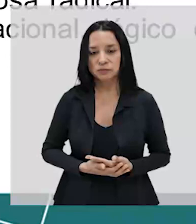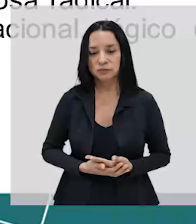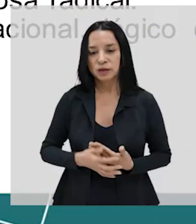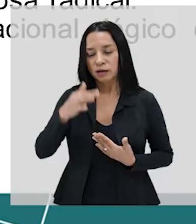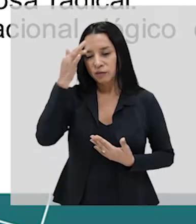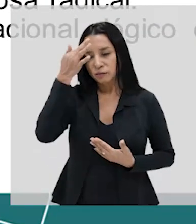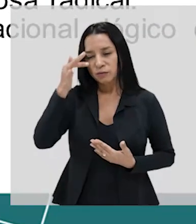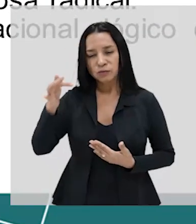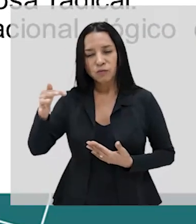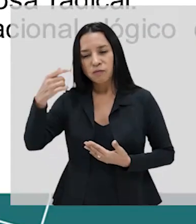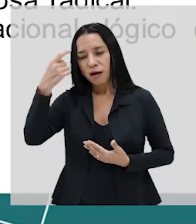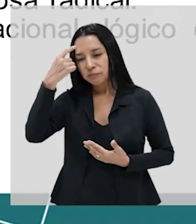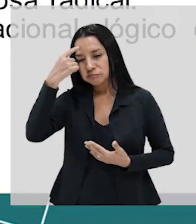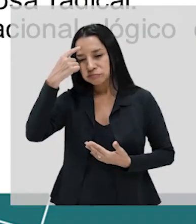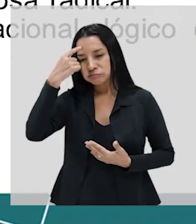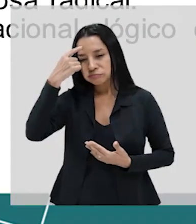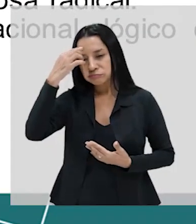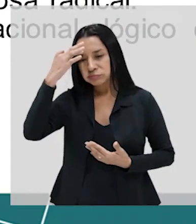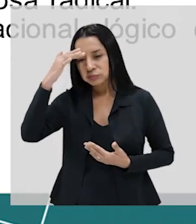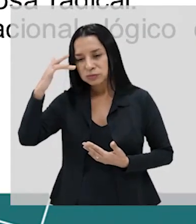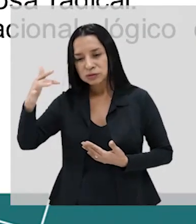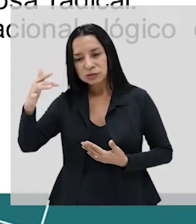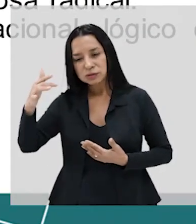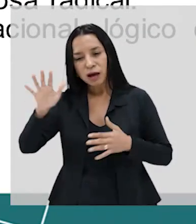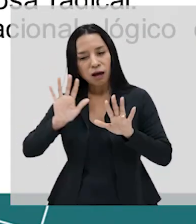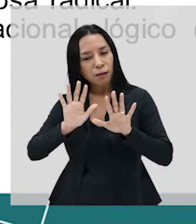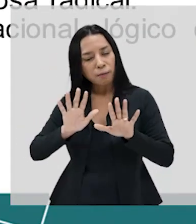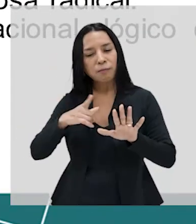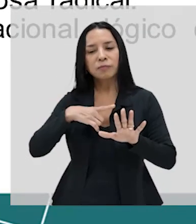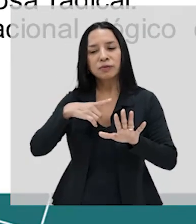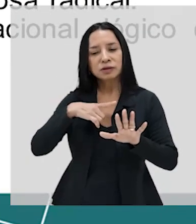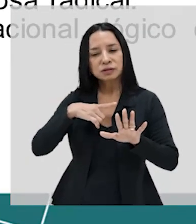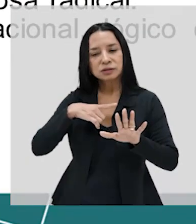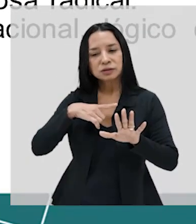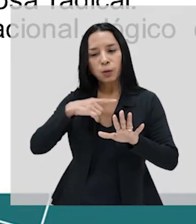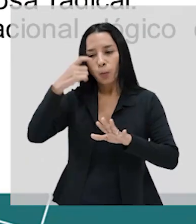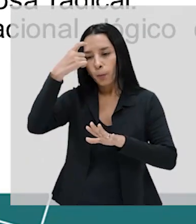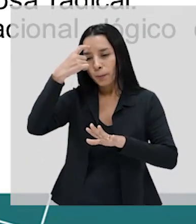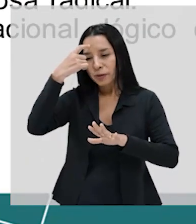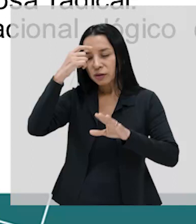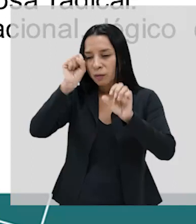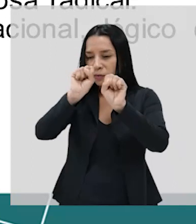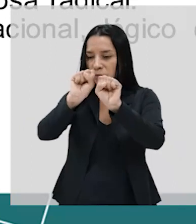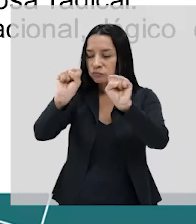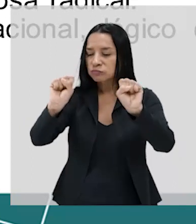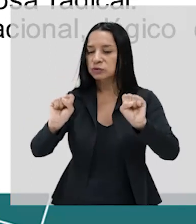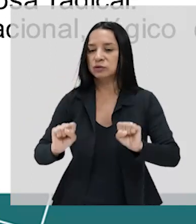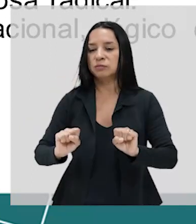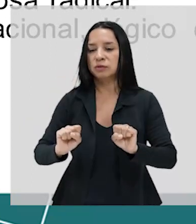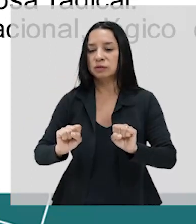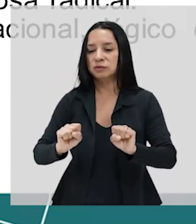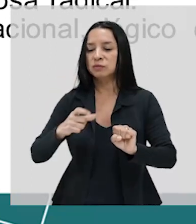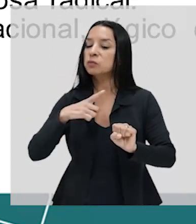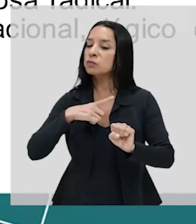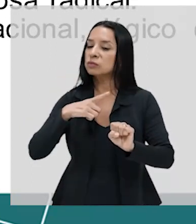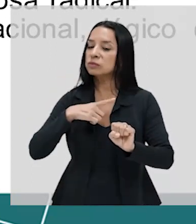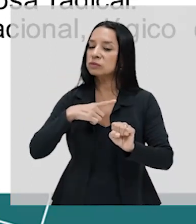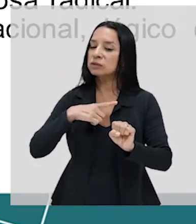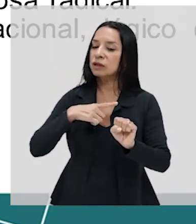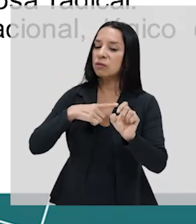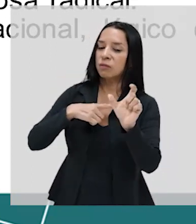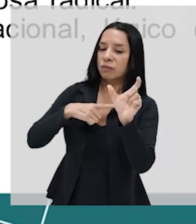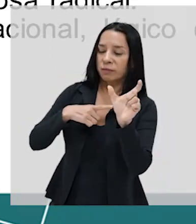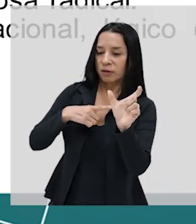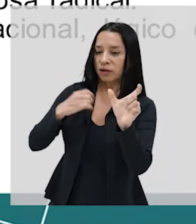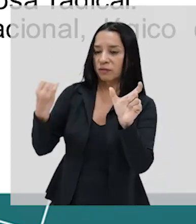filosofar é pensar, mas implica um pensamento sistemático. Aí aqui nós temos uma palavra que ela é muito importante dentro da